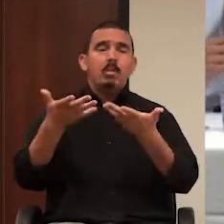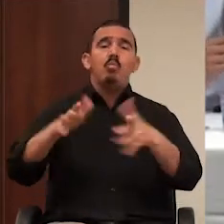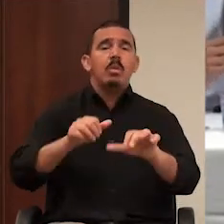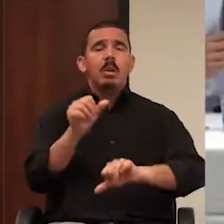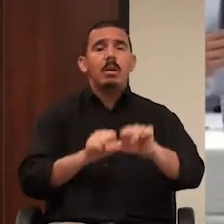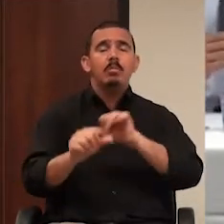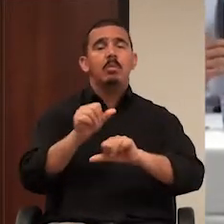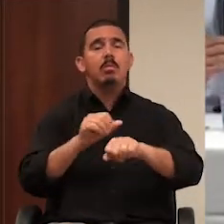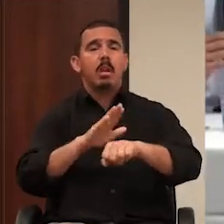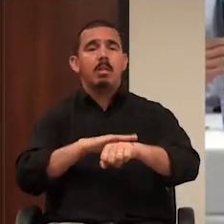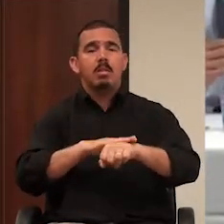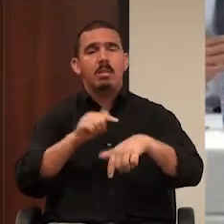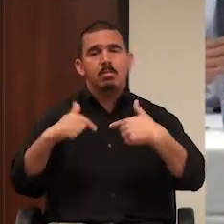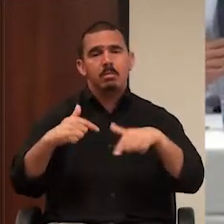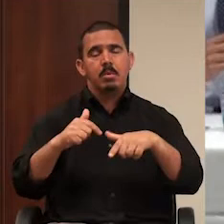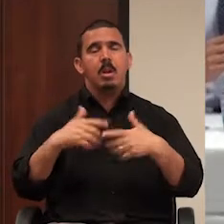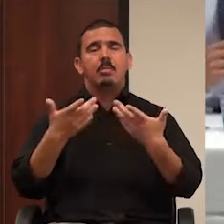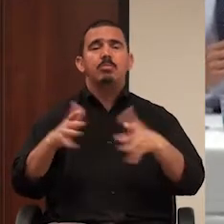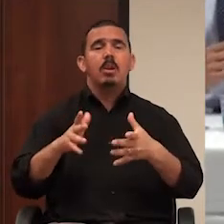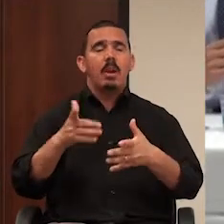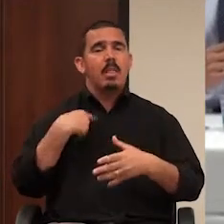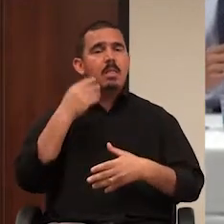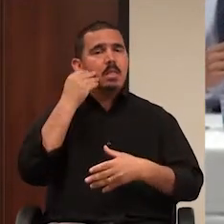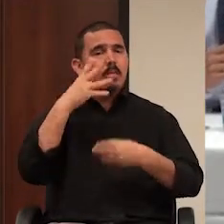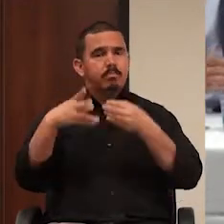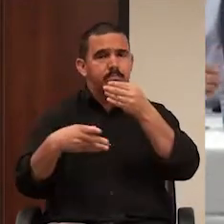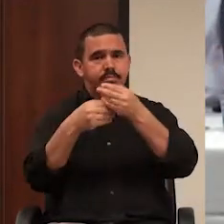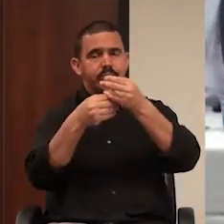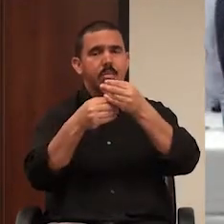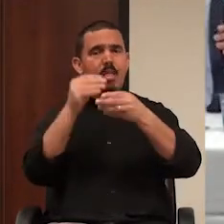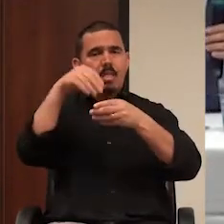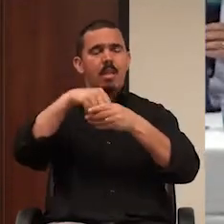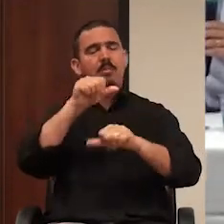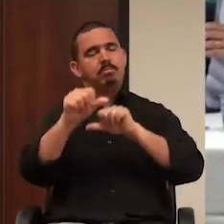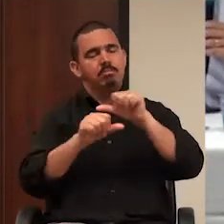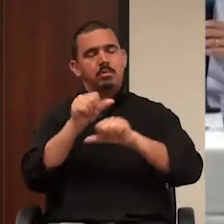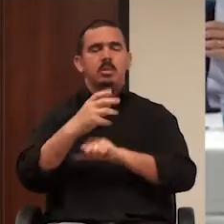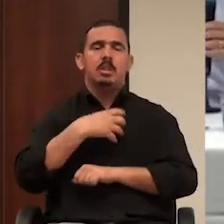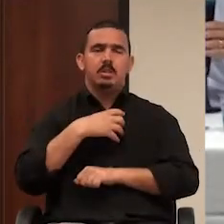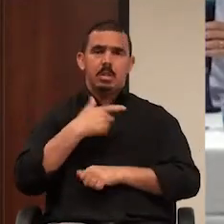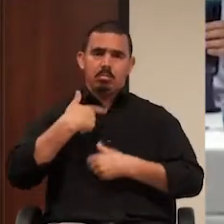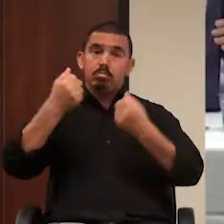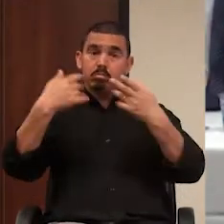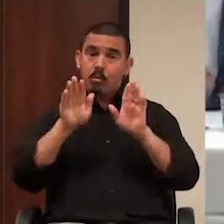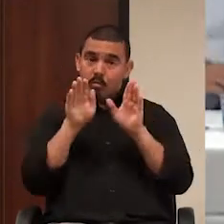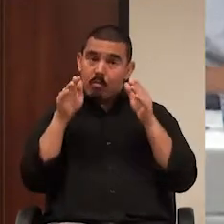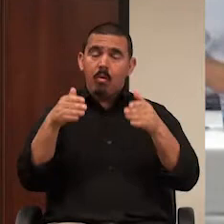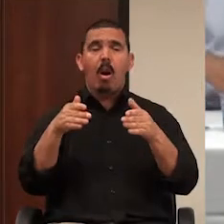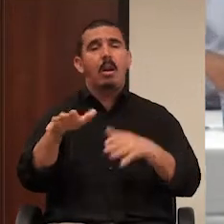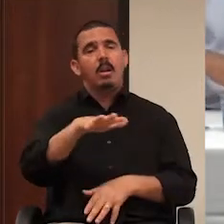de trabalho, e aí tentam incluir essas mudanças todas, e eu estou falando do judiciário